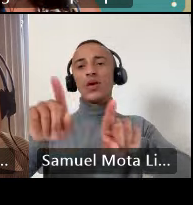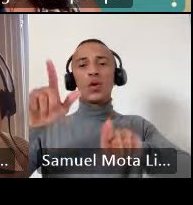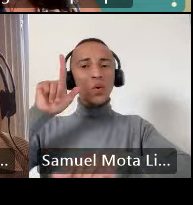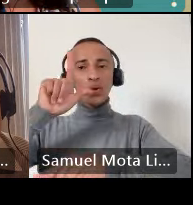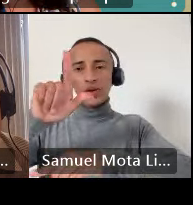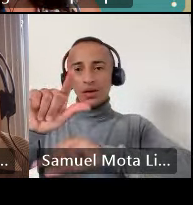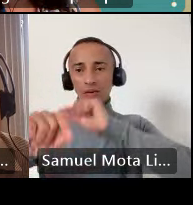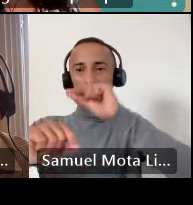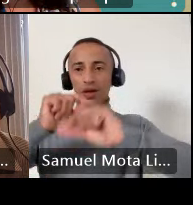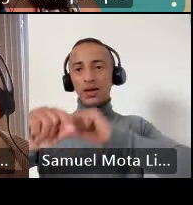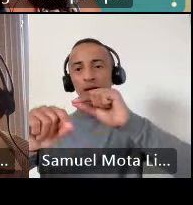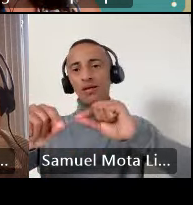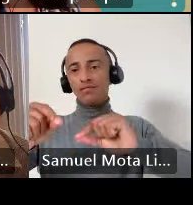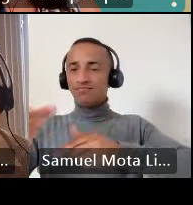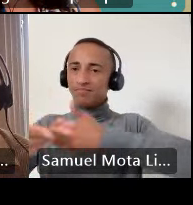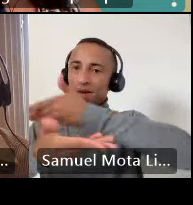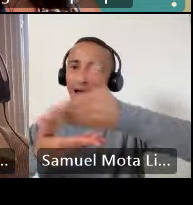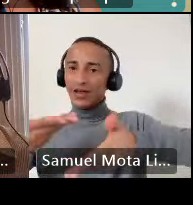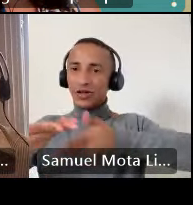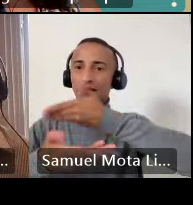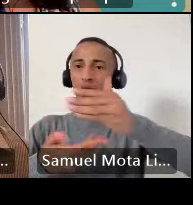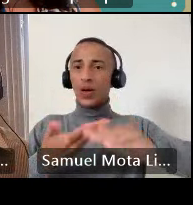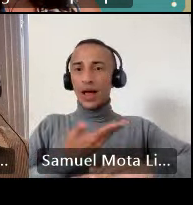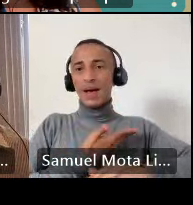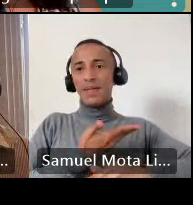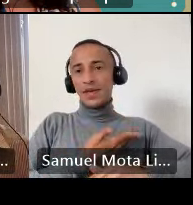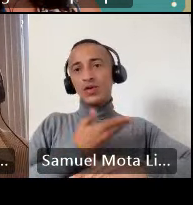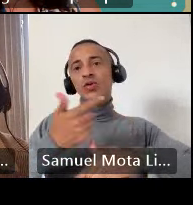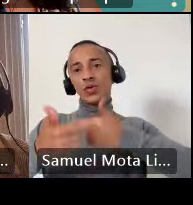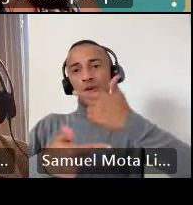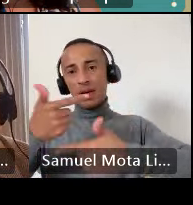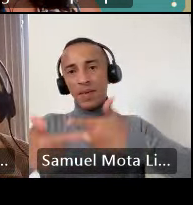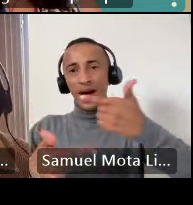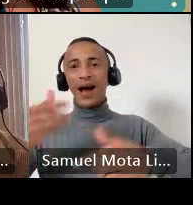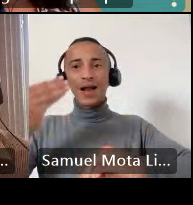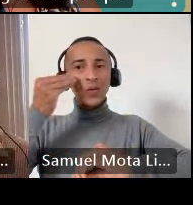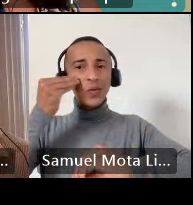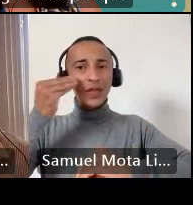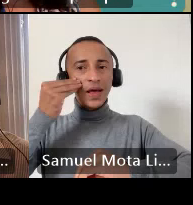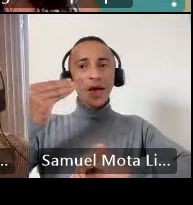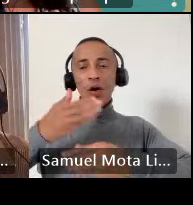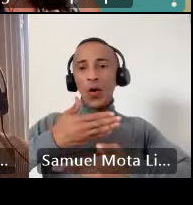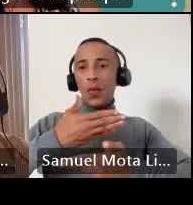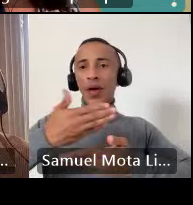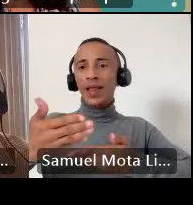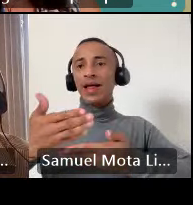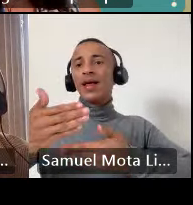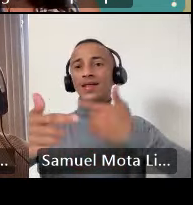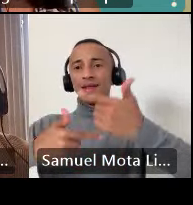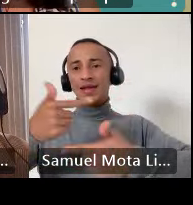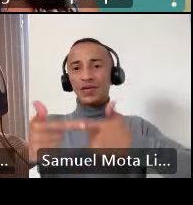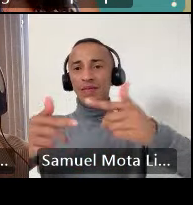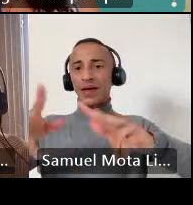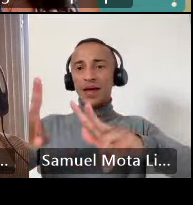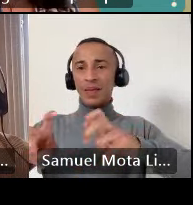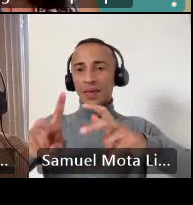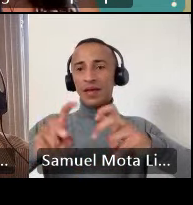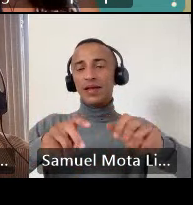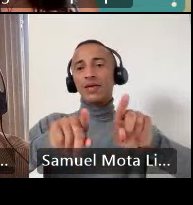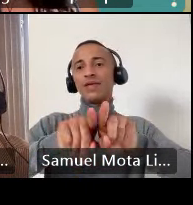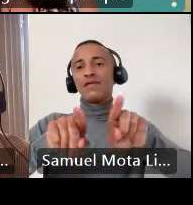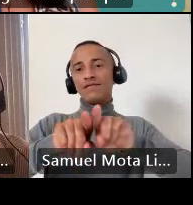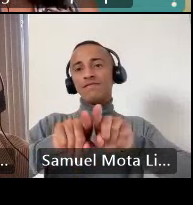pros colegas né para tentar minimamente começar a transformar a a o olhar e a forma de atuação